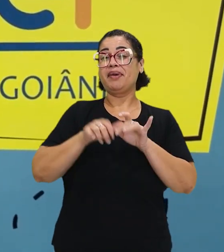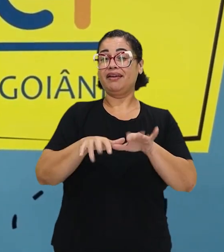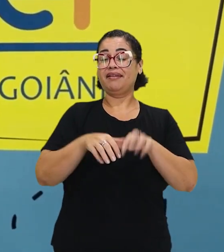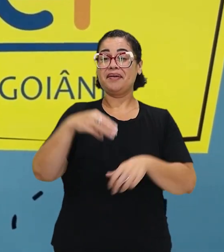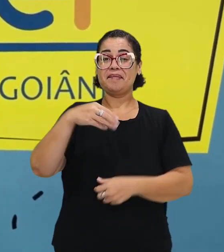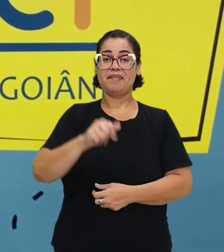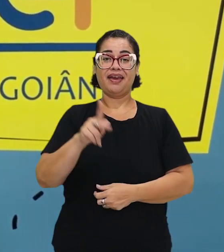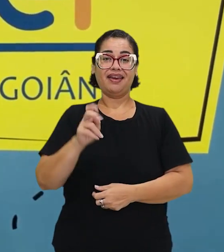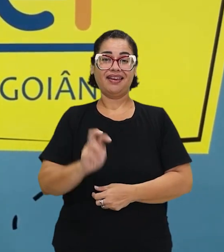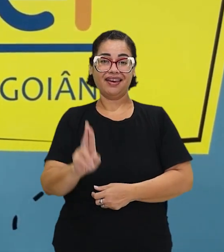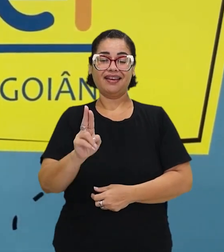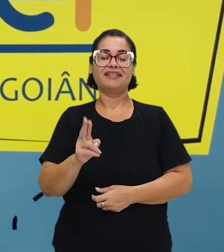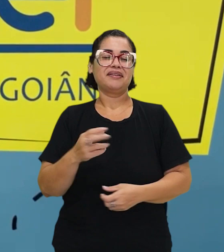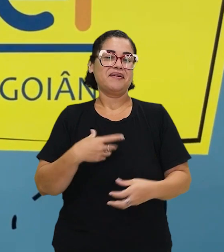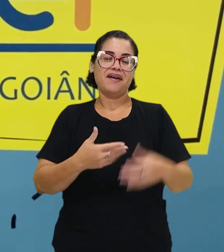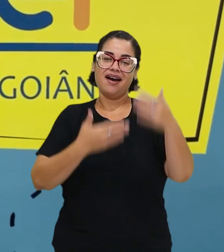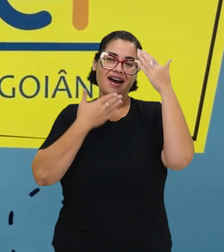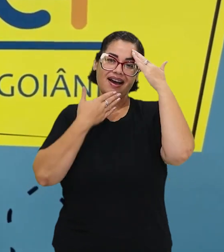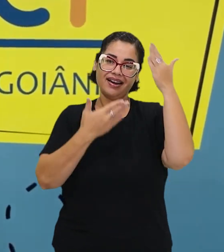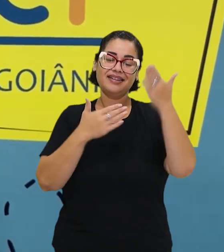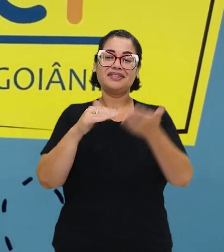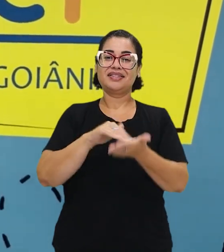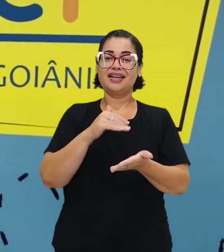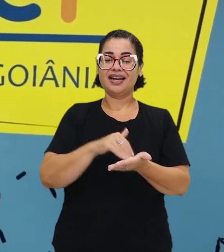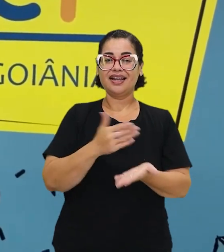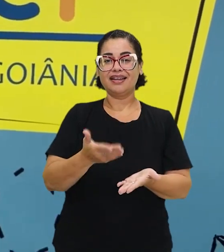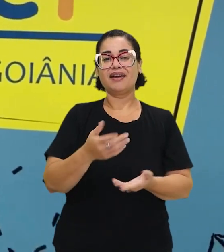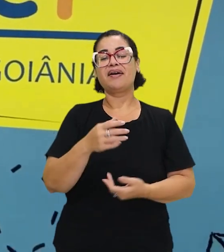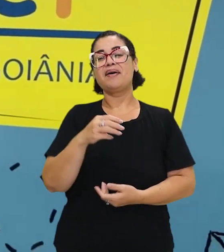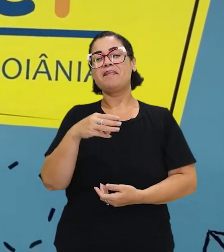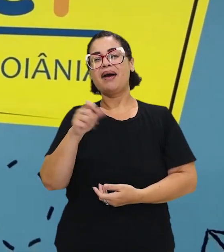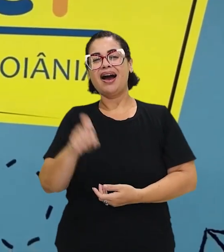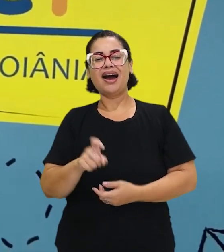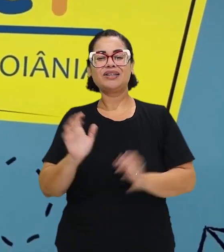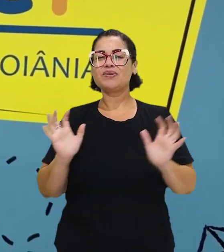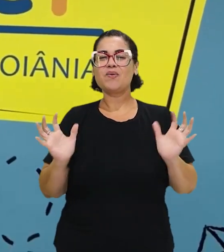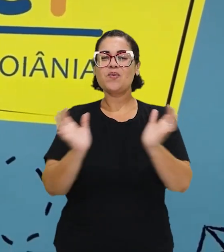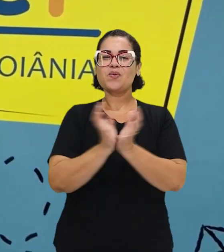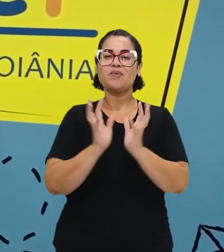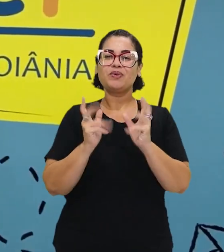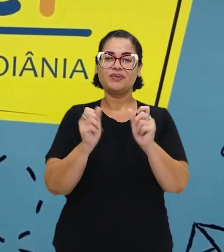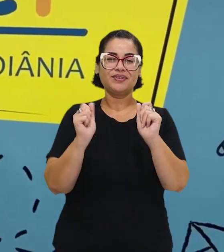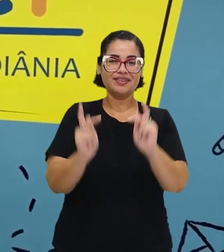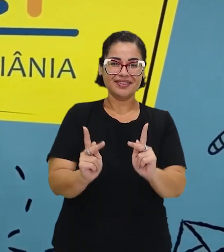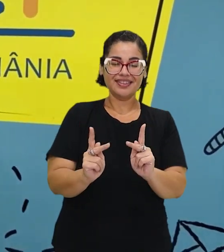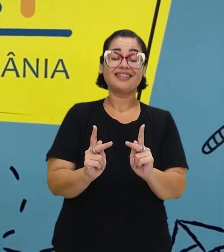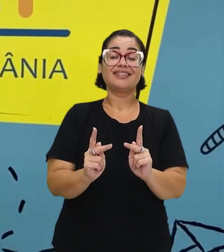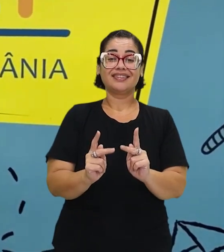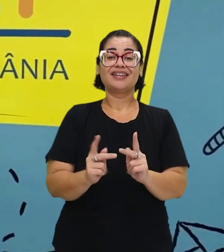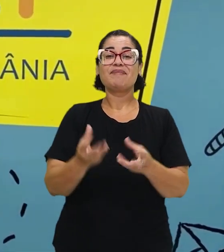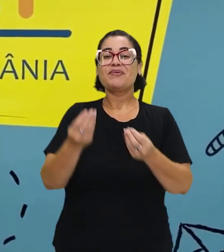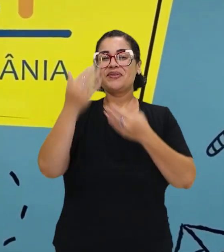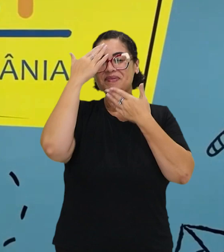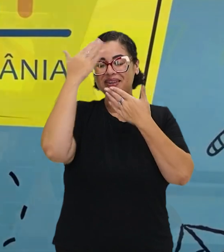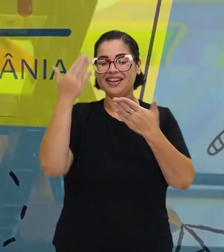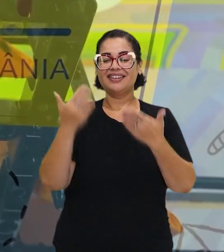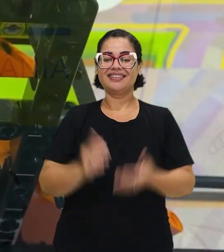Maker. Né? Então, quero agradecer o senhor secretário, o Max, toda a equipe. Tá ok? É isso aí. Obrigadão,